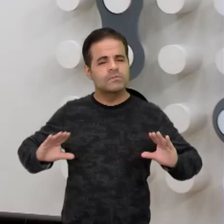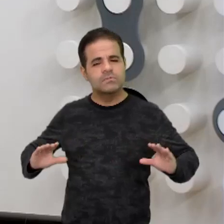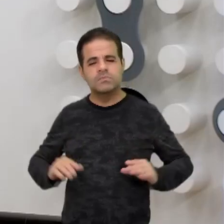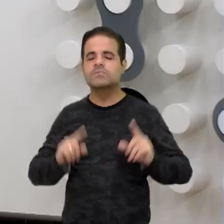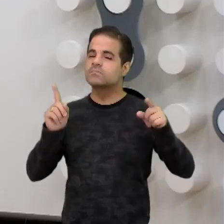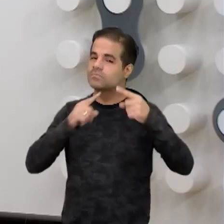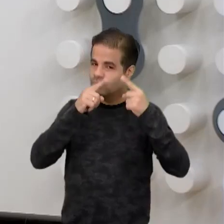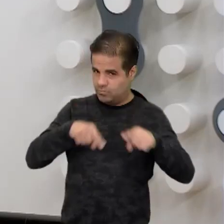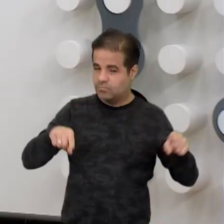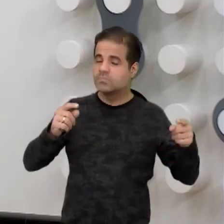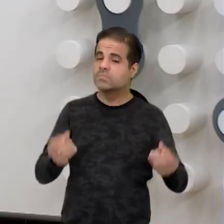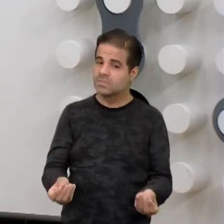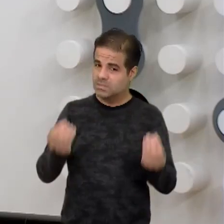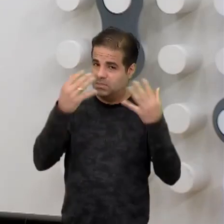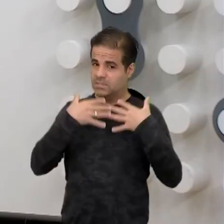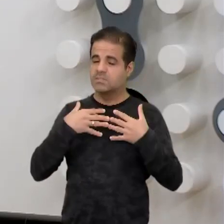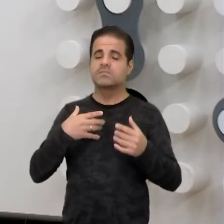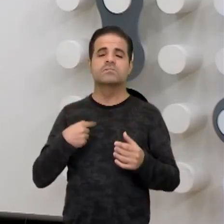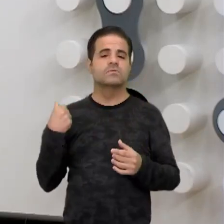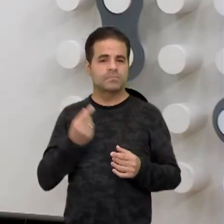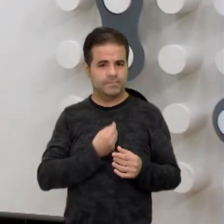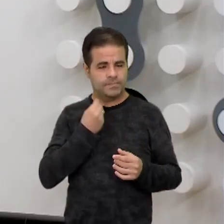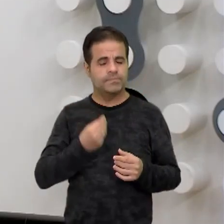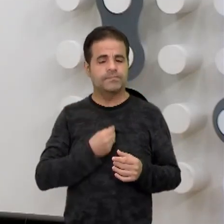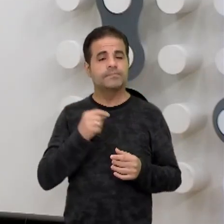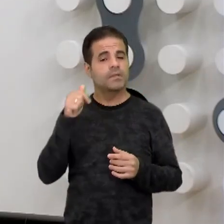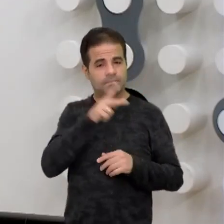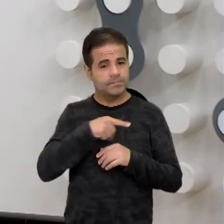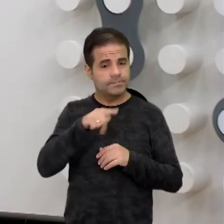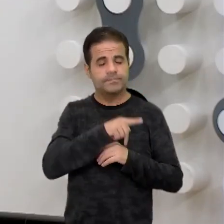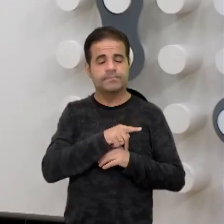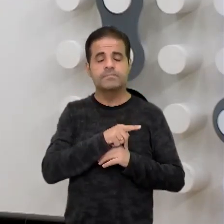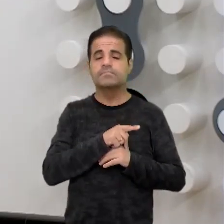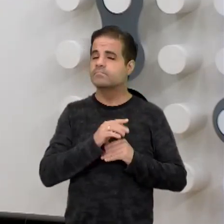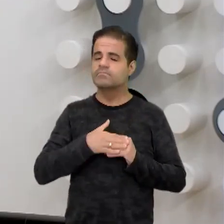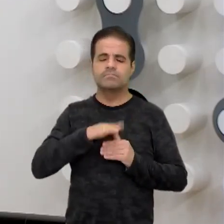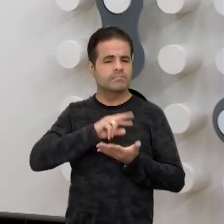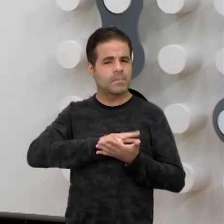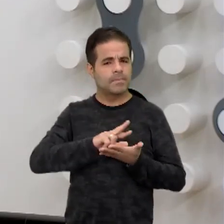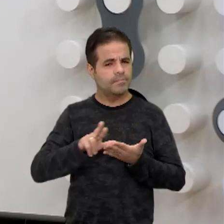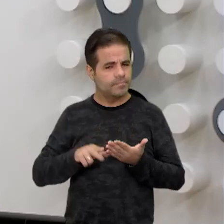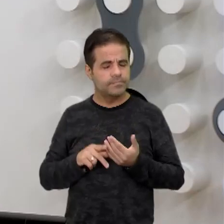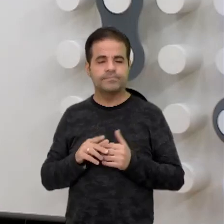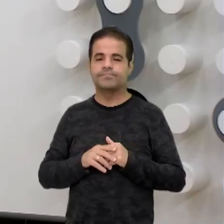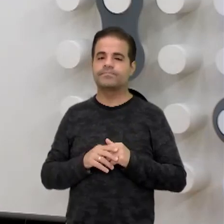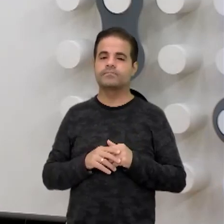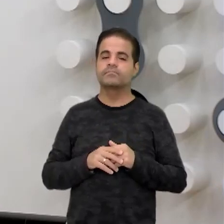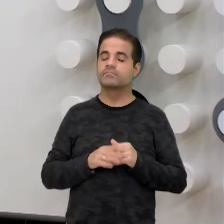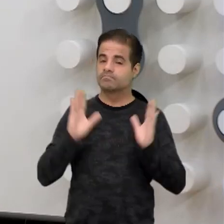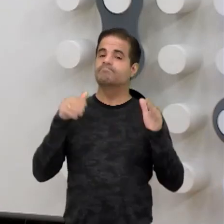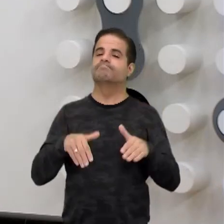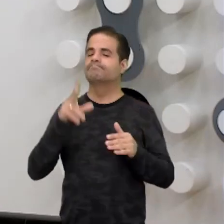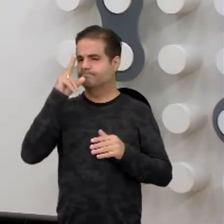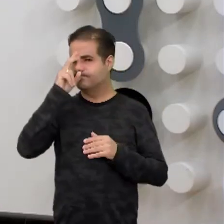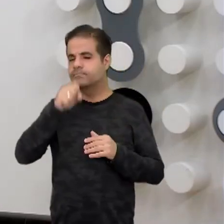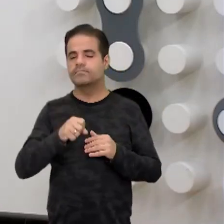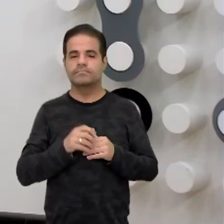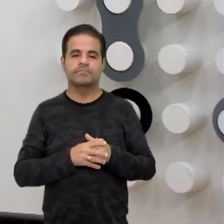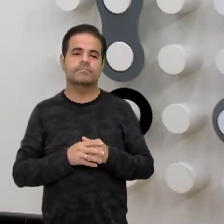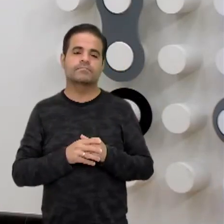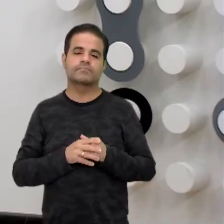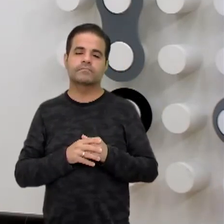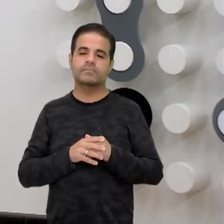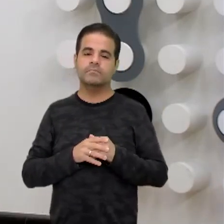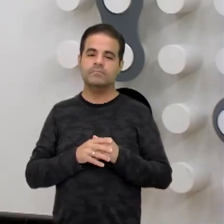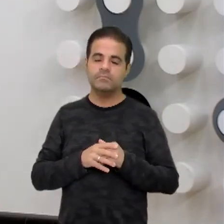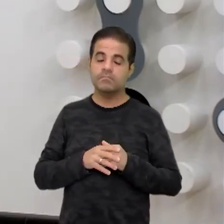na música, na nossa música ocidental, são aspectos bem enfatizados, tá bom? Então